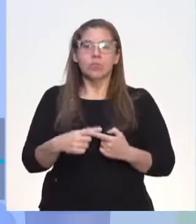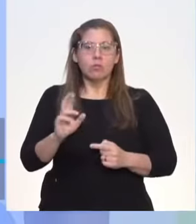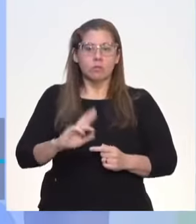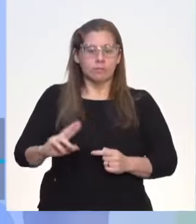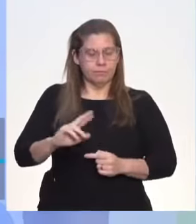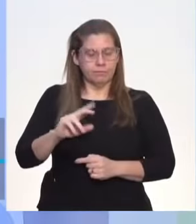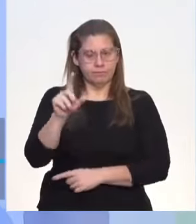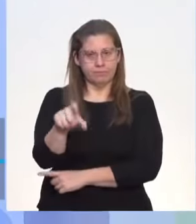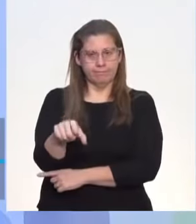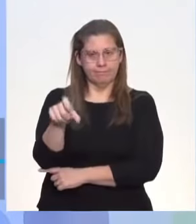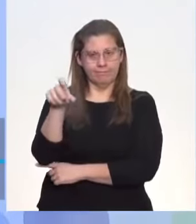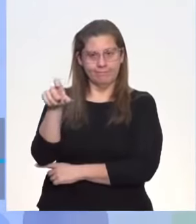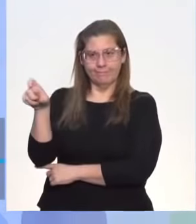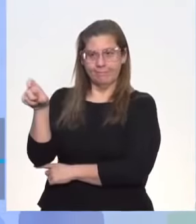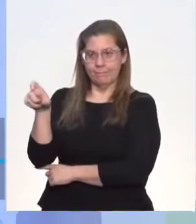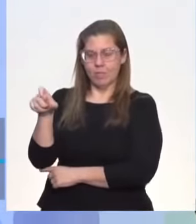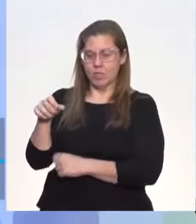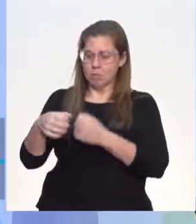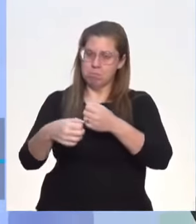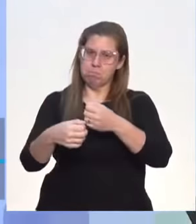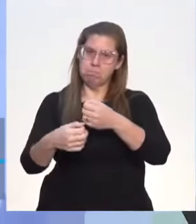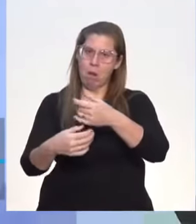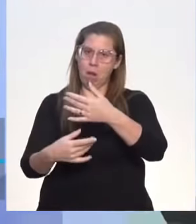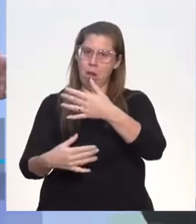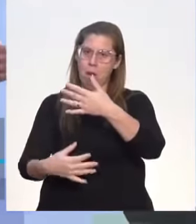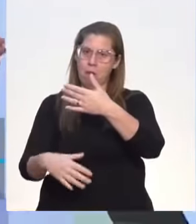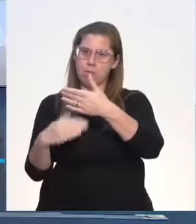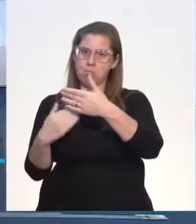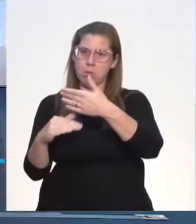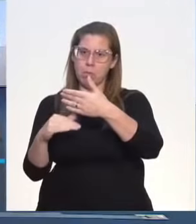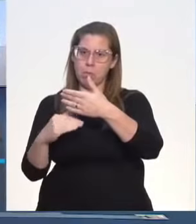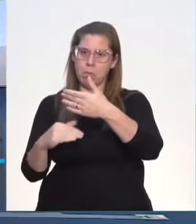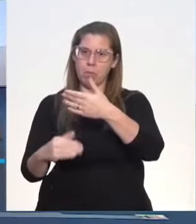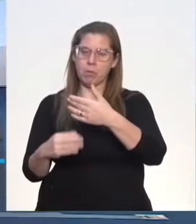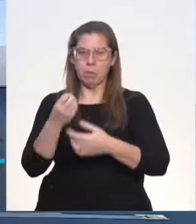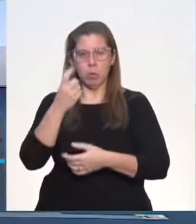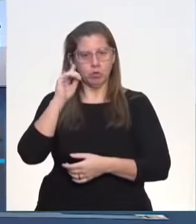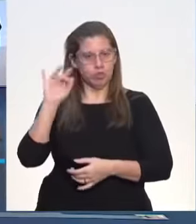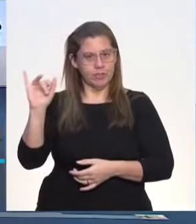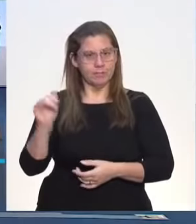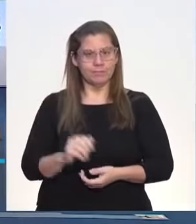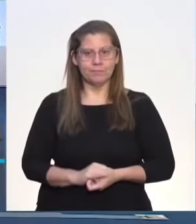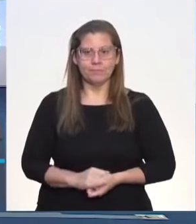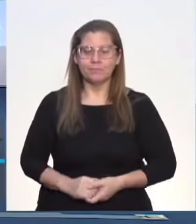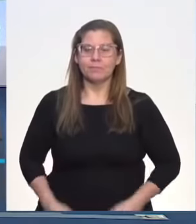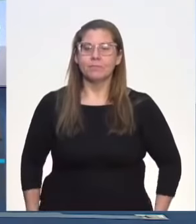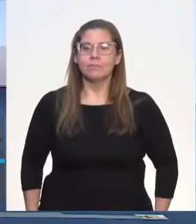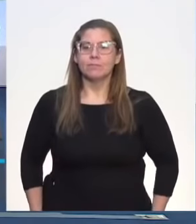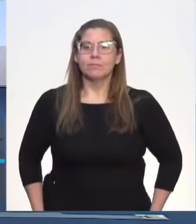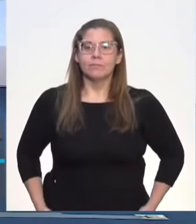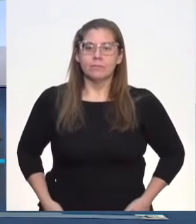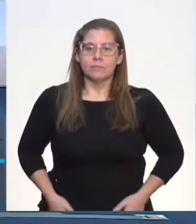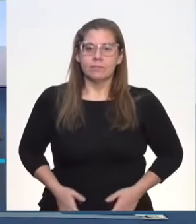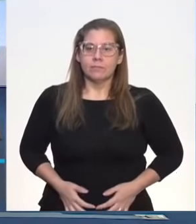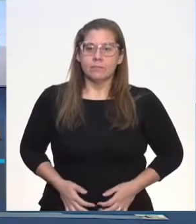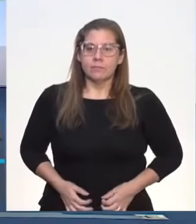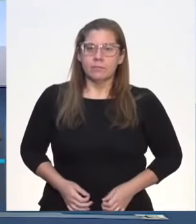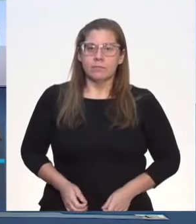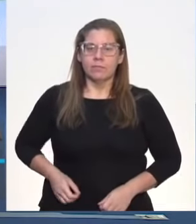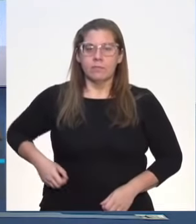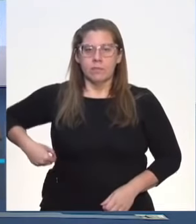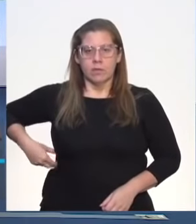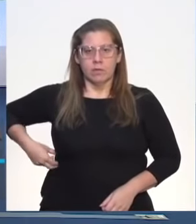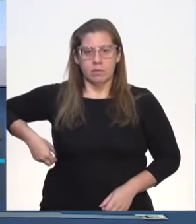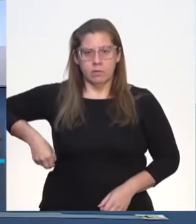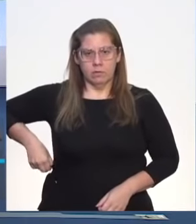disso você sabe me dizer vai escrevendo para mim o chat está aberto enquanto isso no Bom dia aqui por enquanto então nós pode fica à vontade aí você vai escrevendo